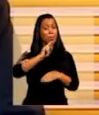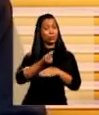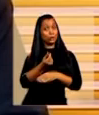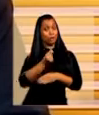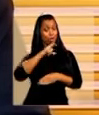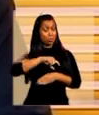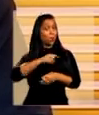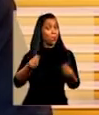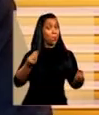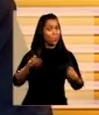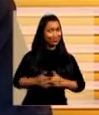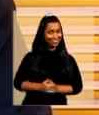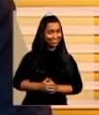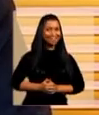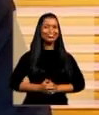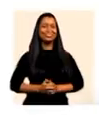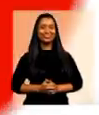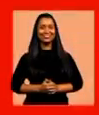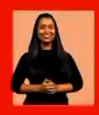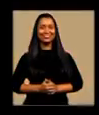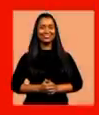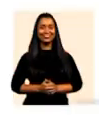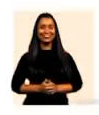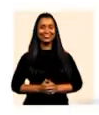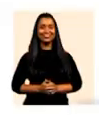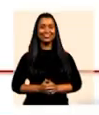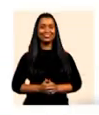está cuidando do seu bolso. Confira.